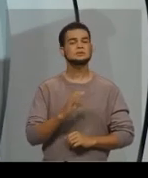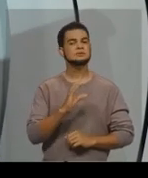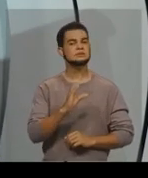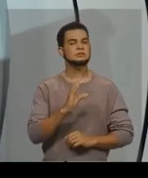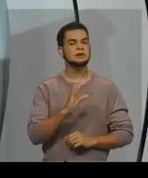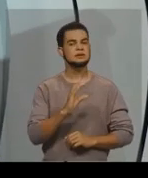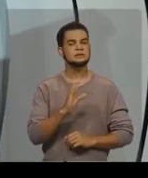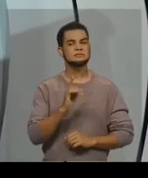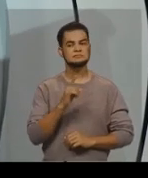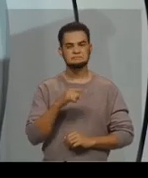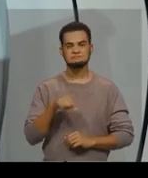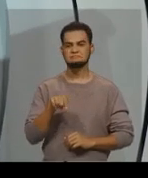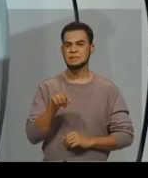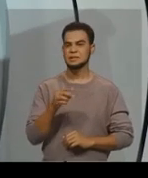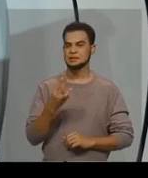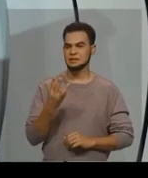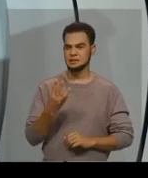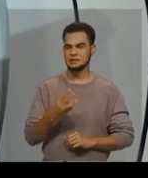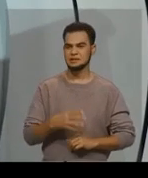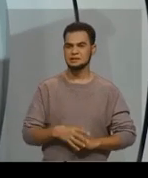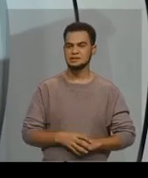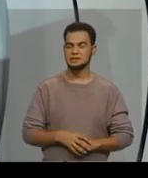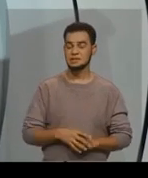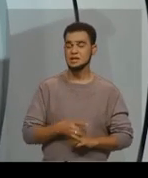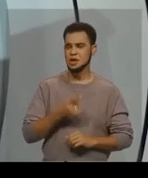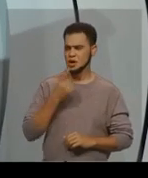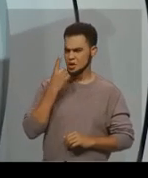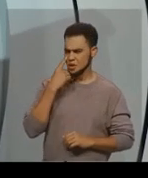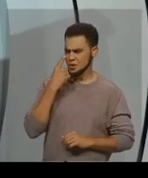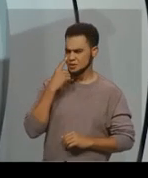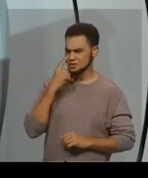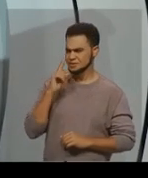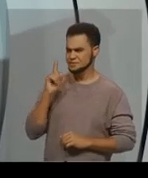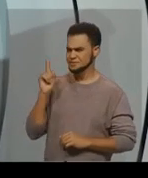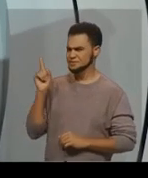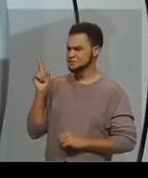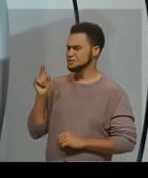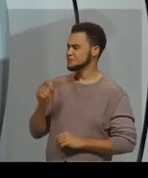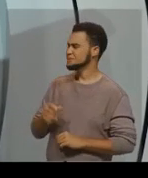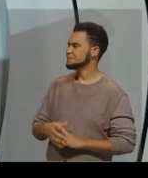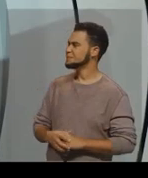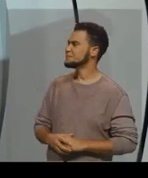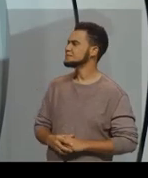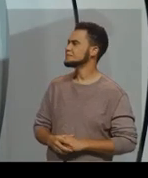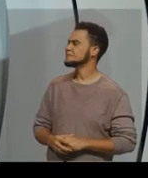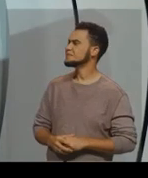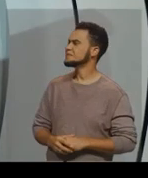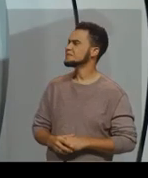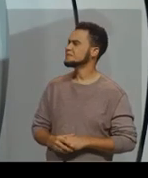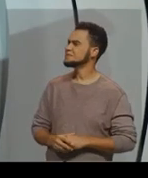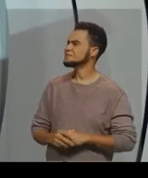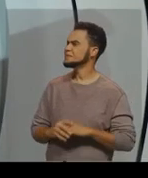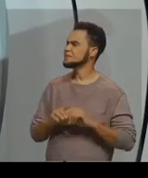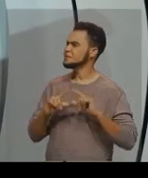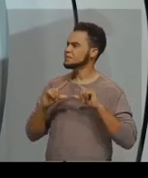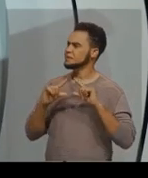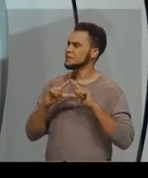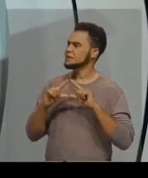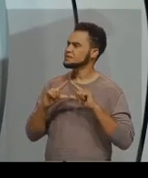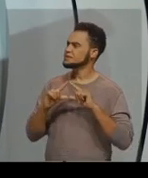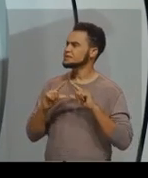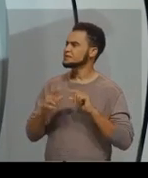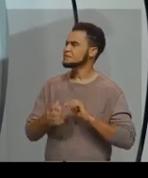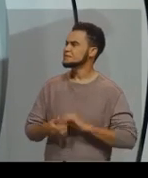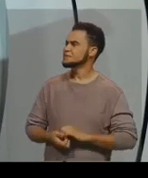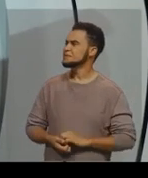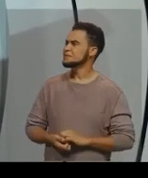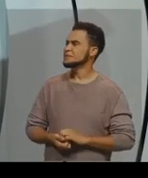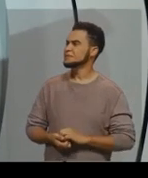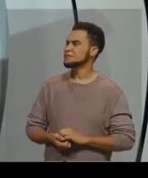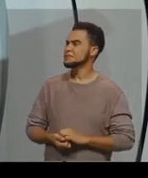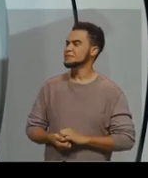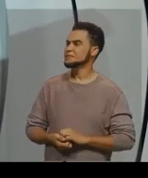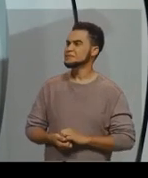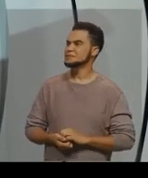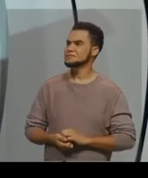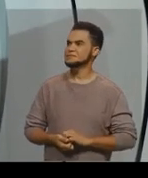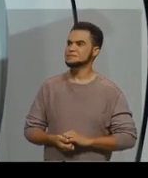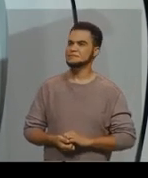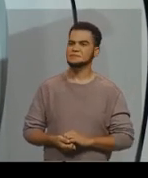de 3. O meu B é 0, tá? Então vou lá para a Bhaskara. O B é